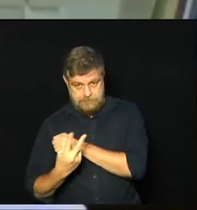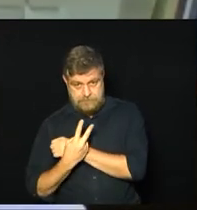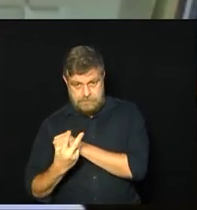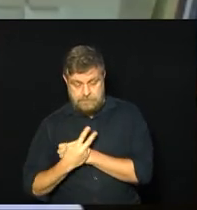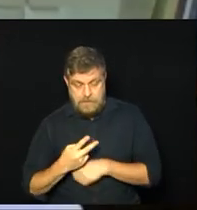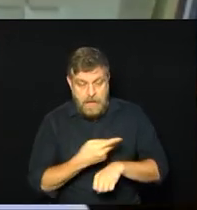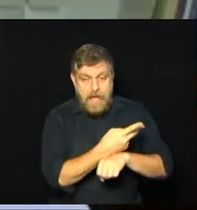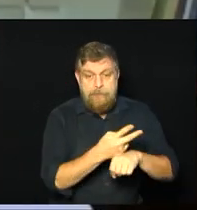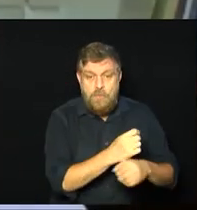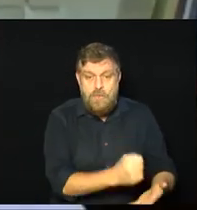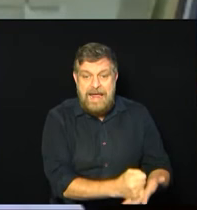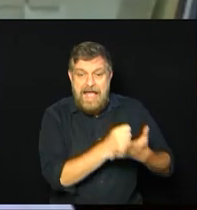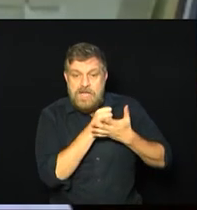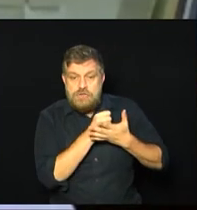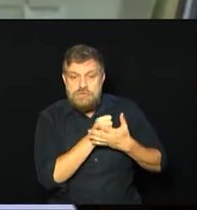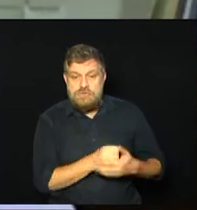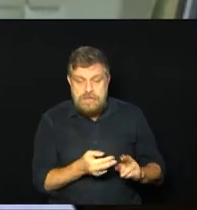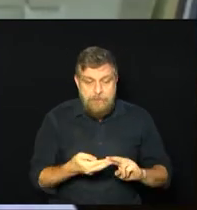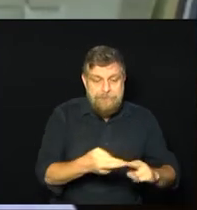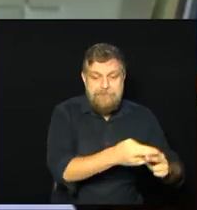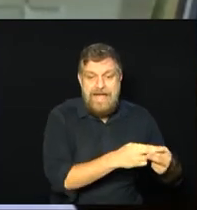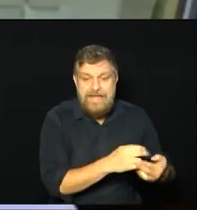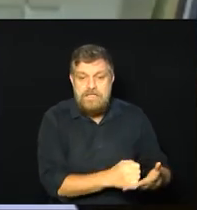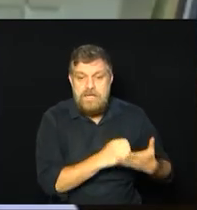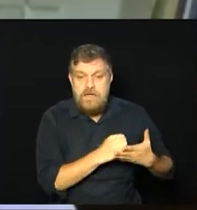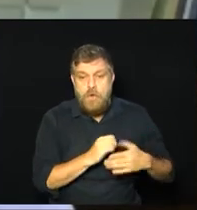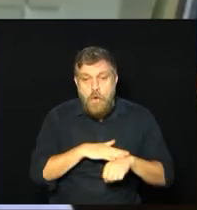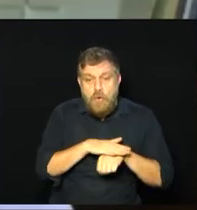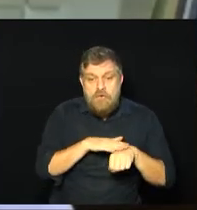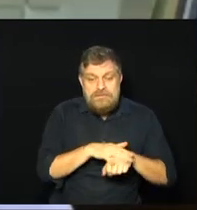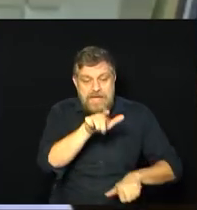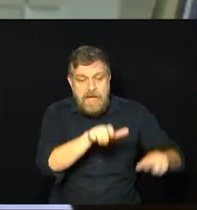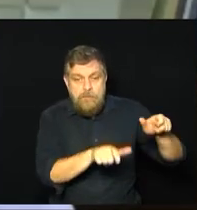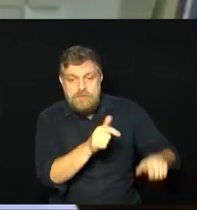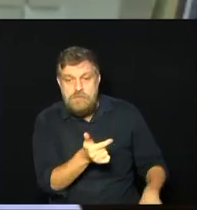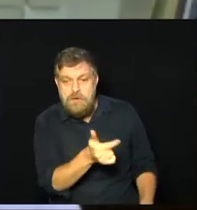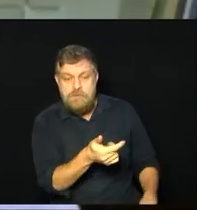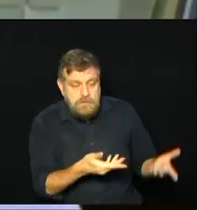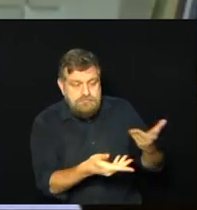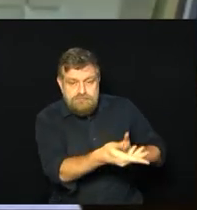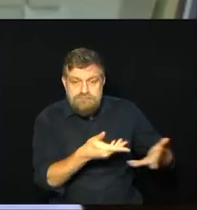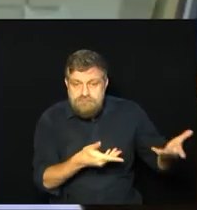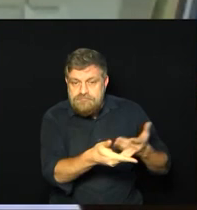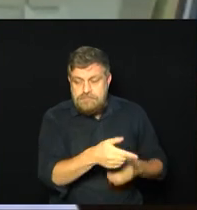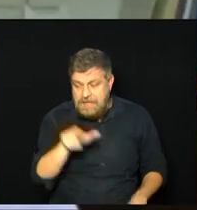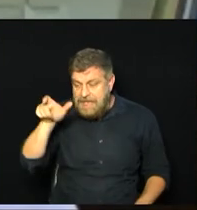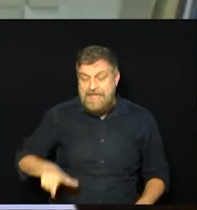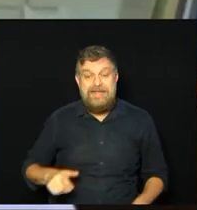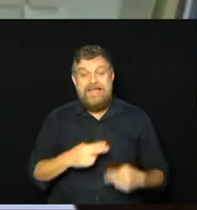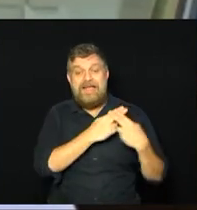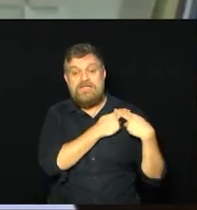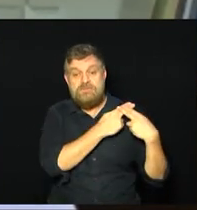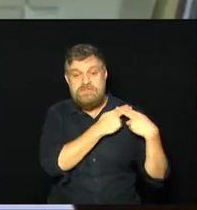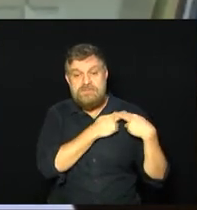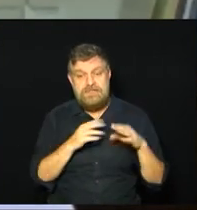buscar ajuda, uma rede de apoio, de conversar com pessoas fora de casa, ele tem que entender que ele tem a